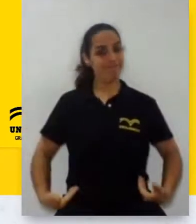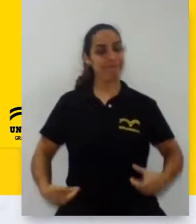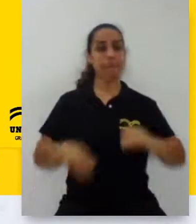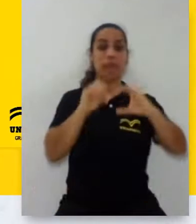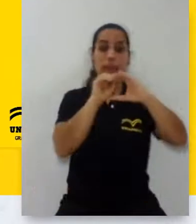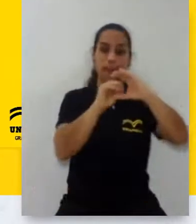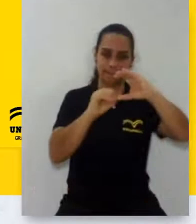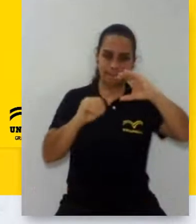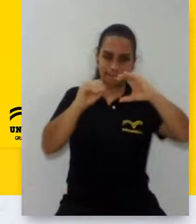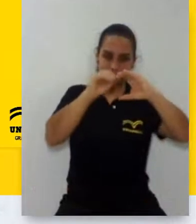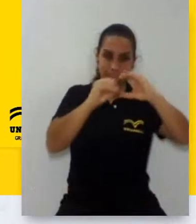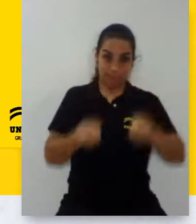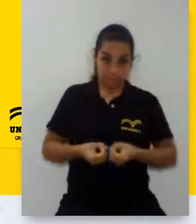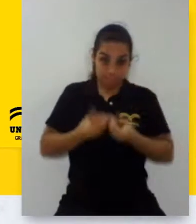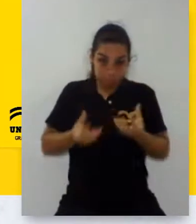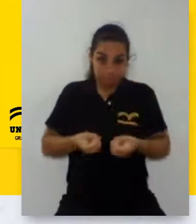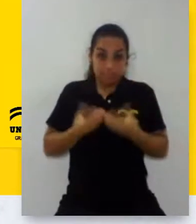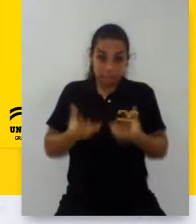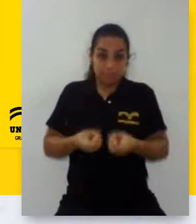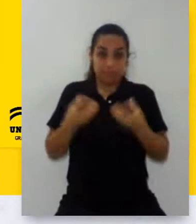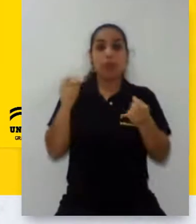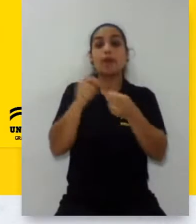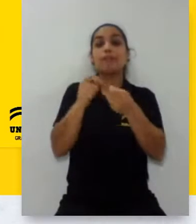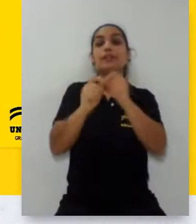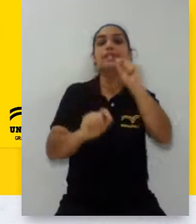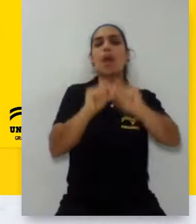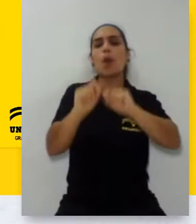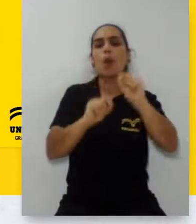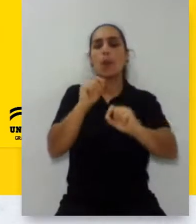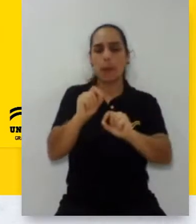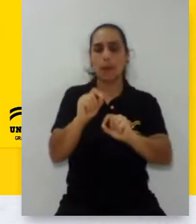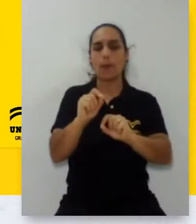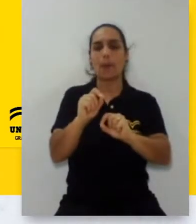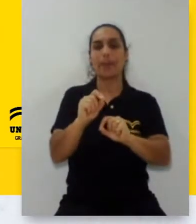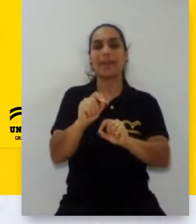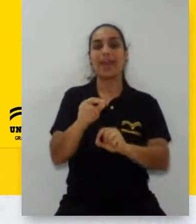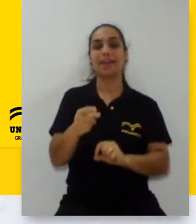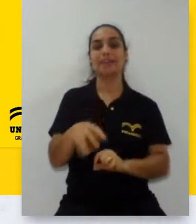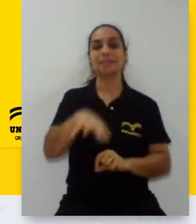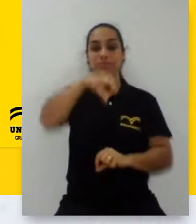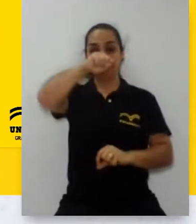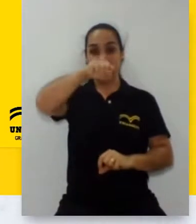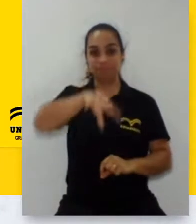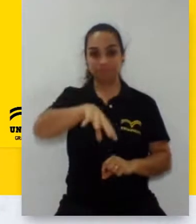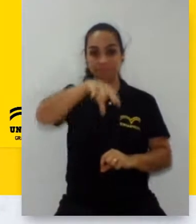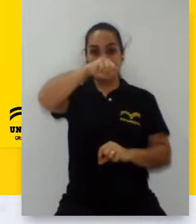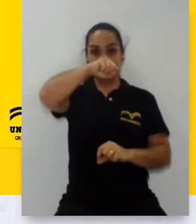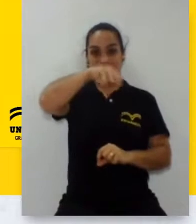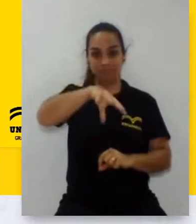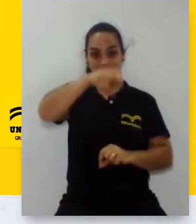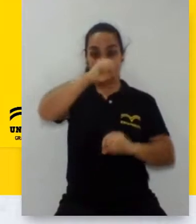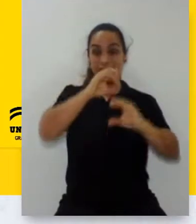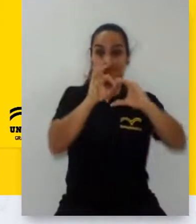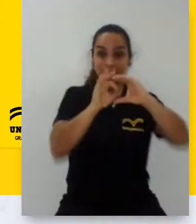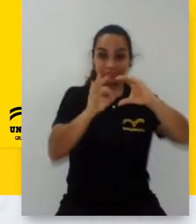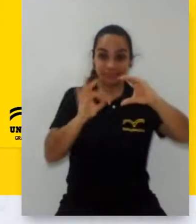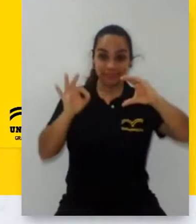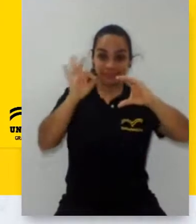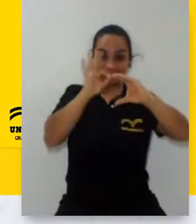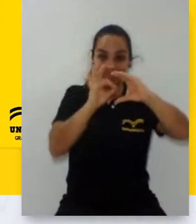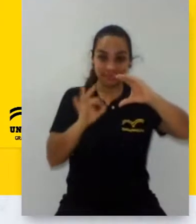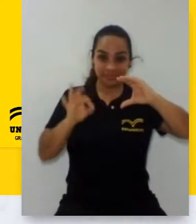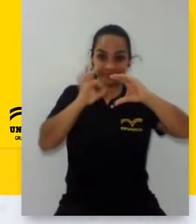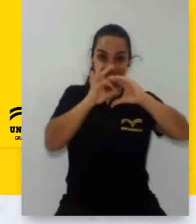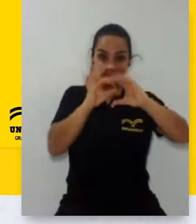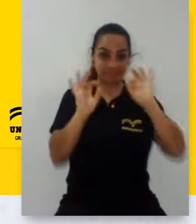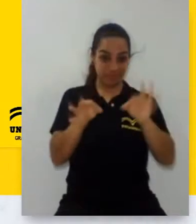quem lembra lá das aulas de ensino médio, se preparou para o vestibular, o que faz a mitocôndria? Respiração celular, né? Então, a